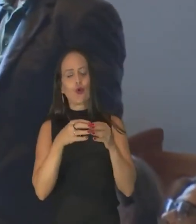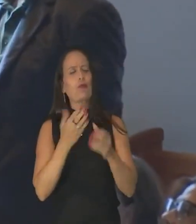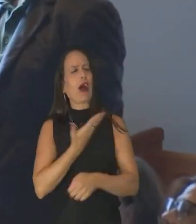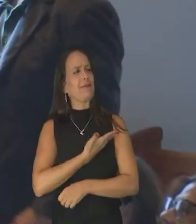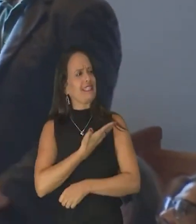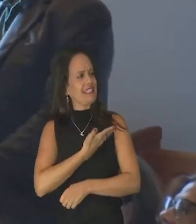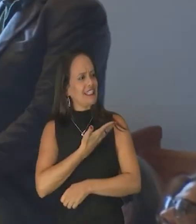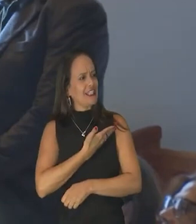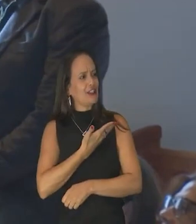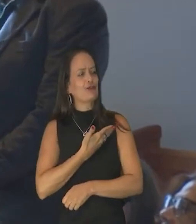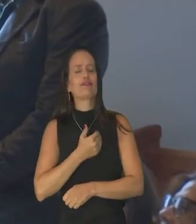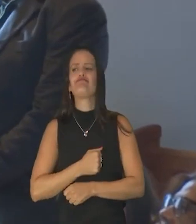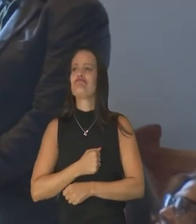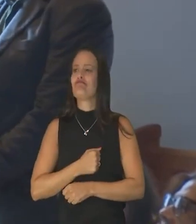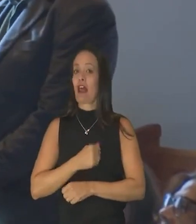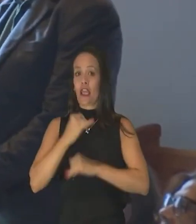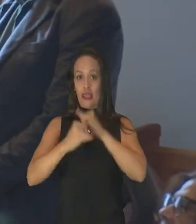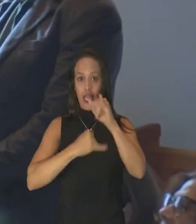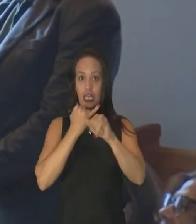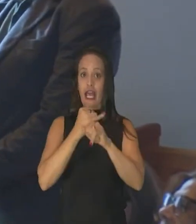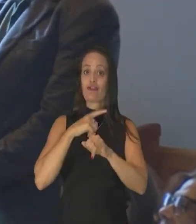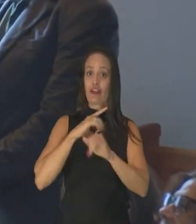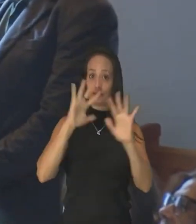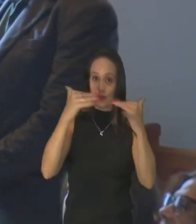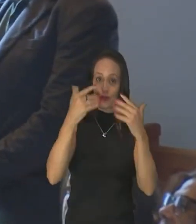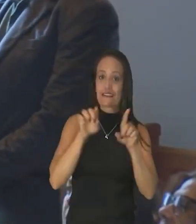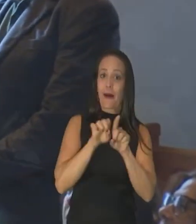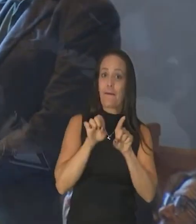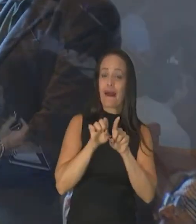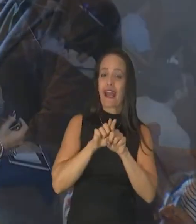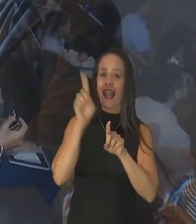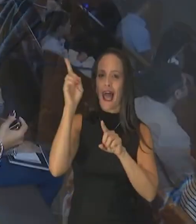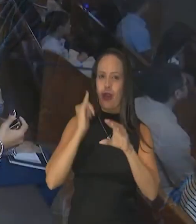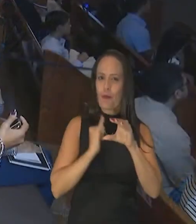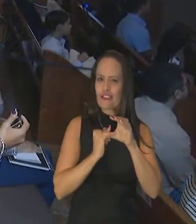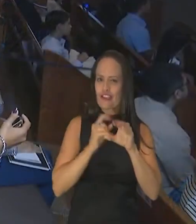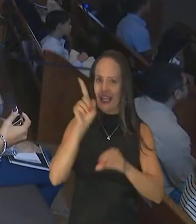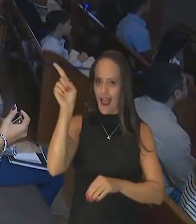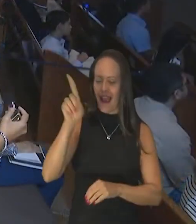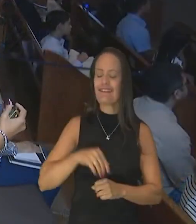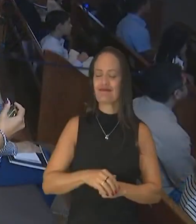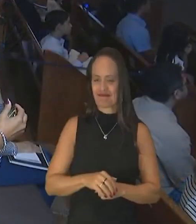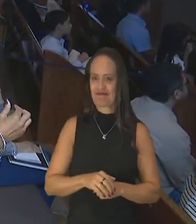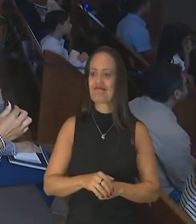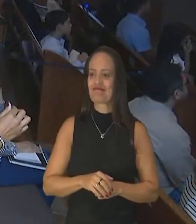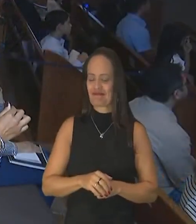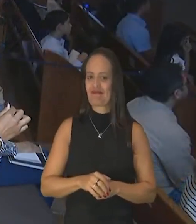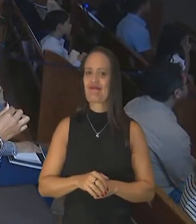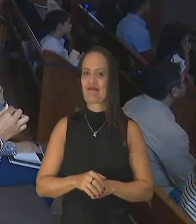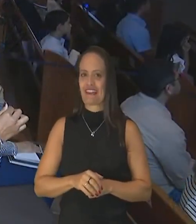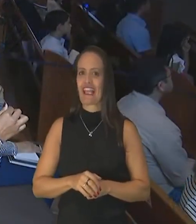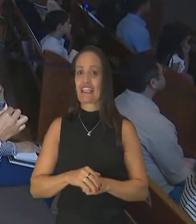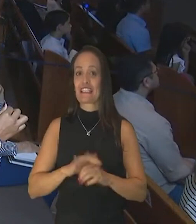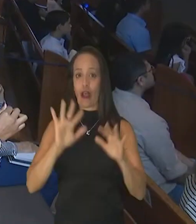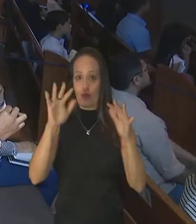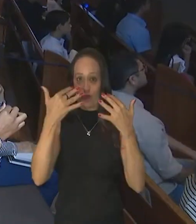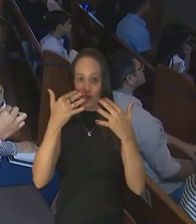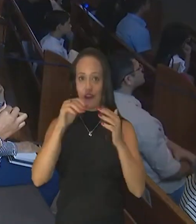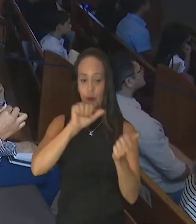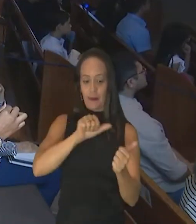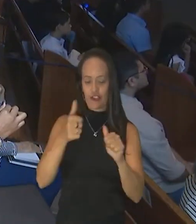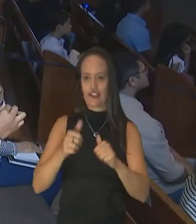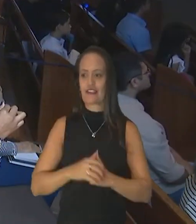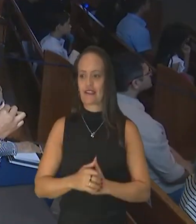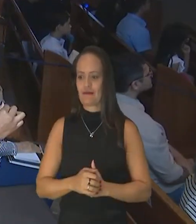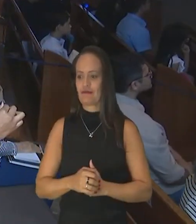amigos, pela internet estão acompanhando lá do Batistinha, o Batistinha está acompanhando pela internet.